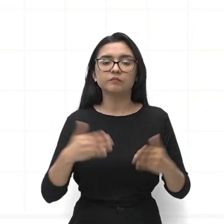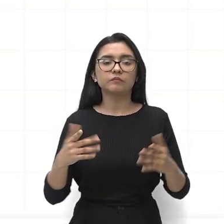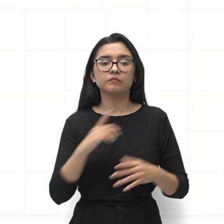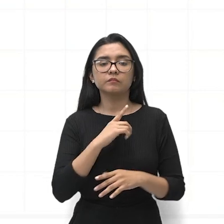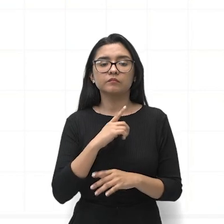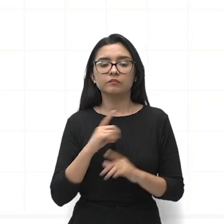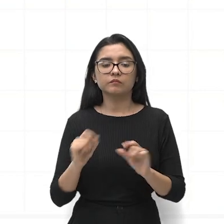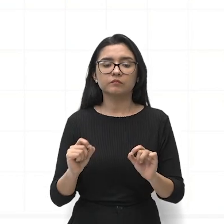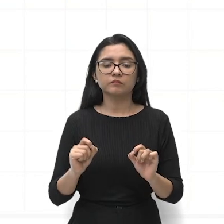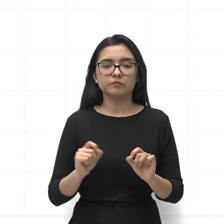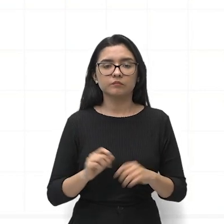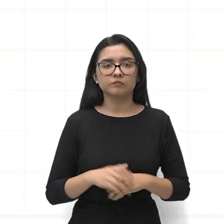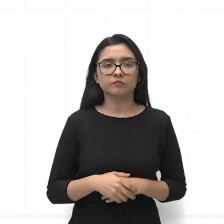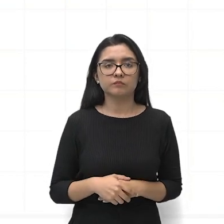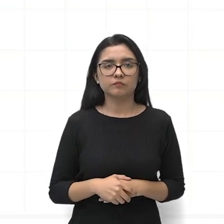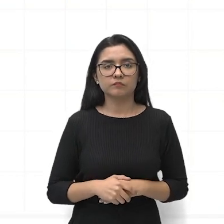tem